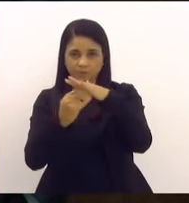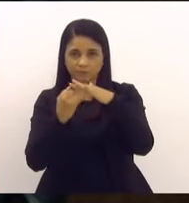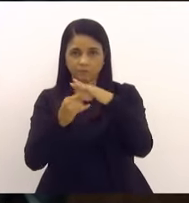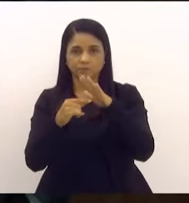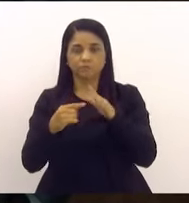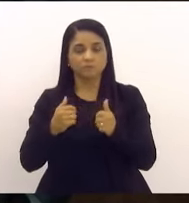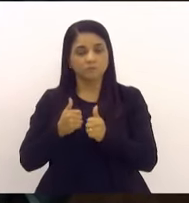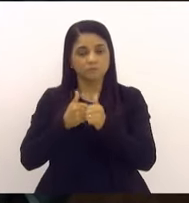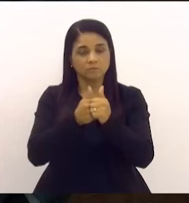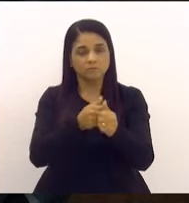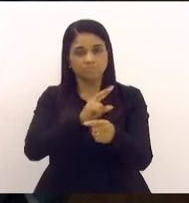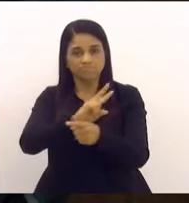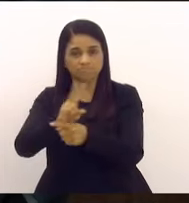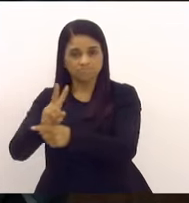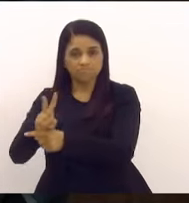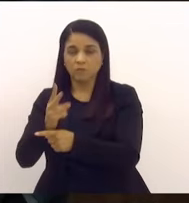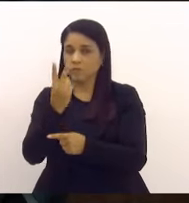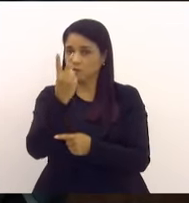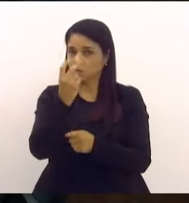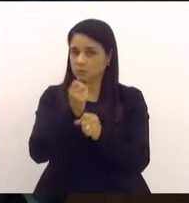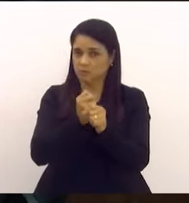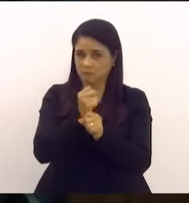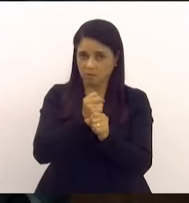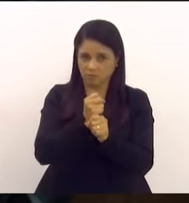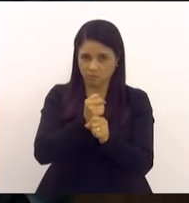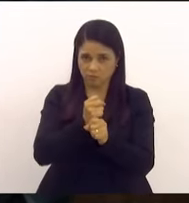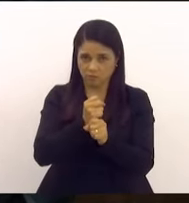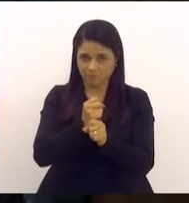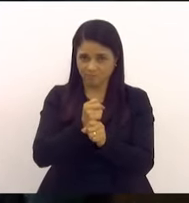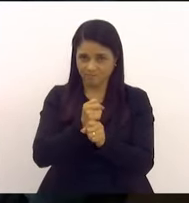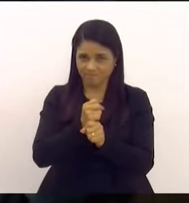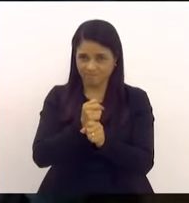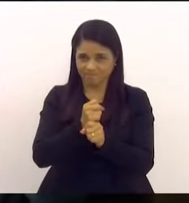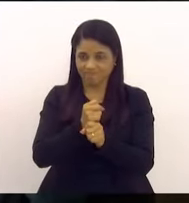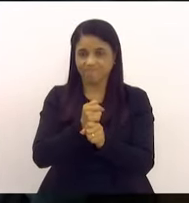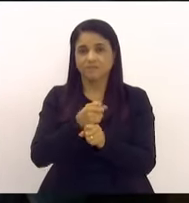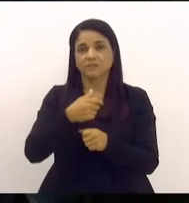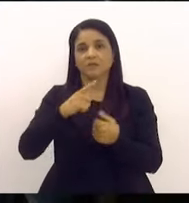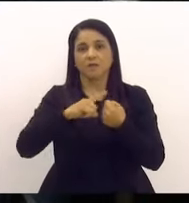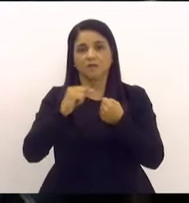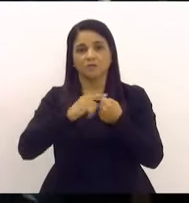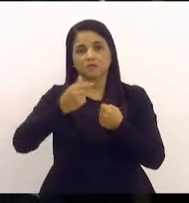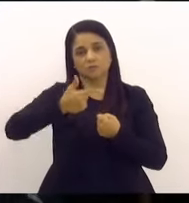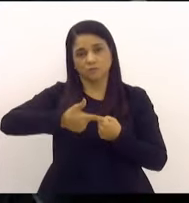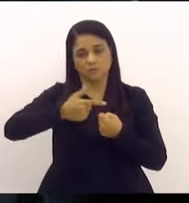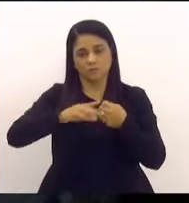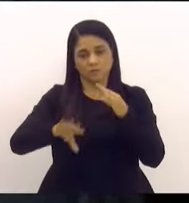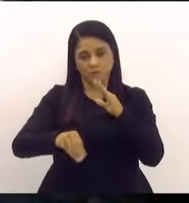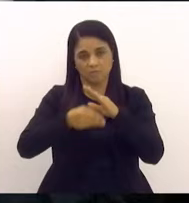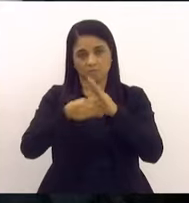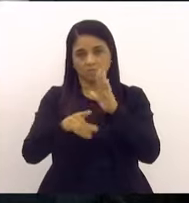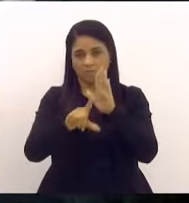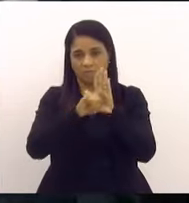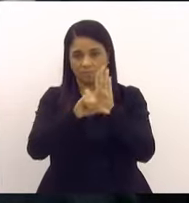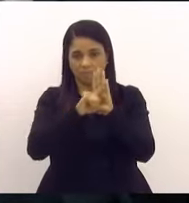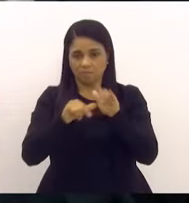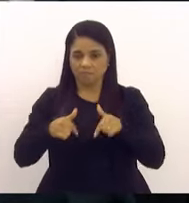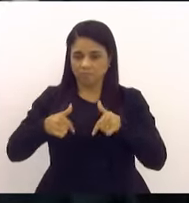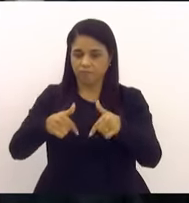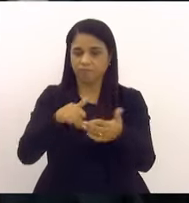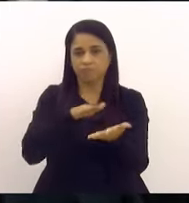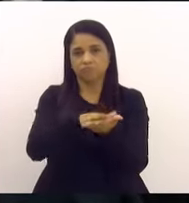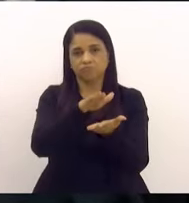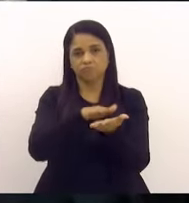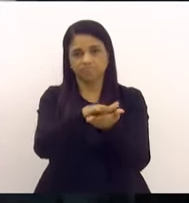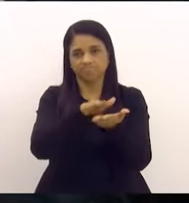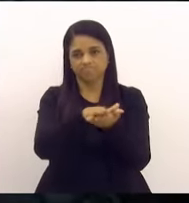escolta policial pelo prazo de até 2 anos. Artigo 2º. Esta lei complementar entra em vigor na data de sua